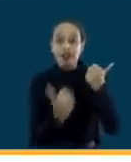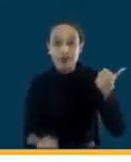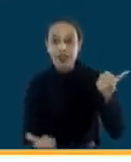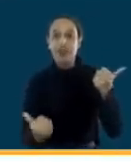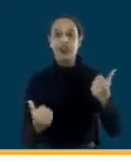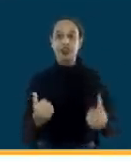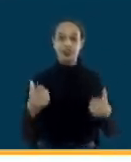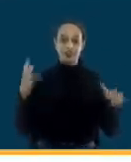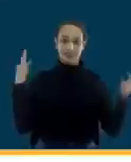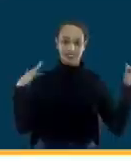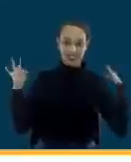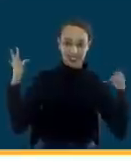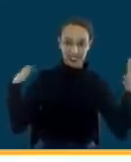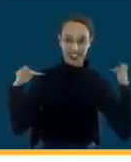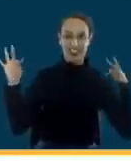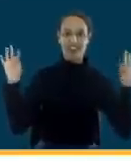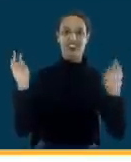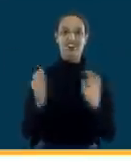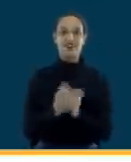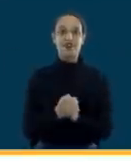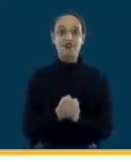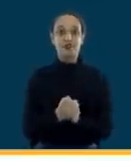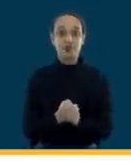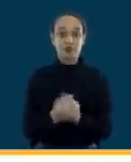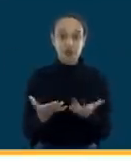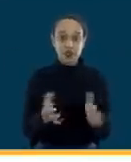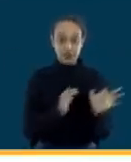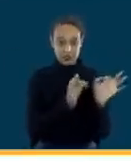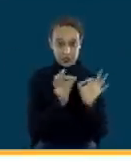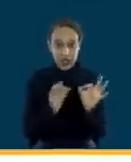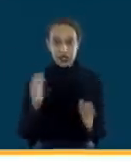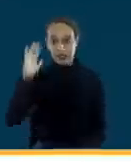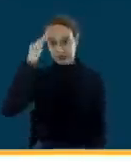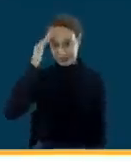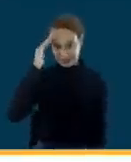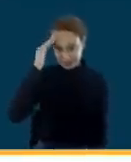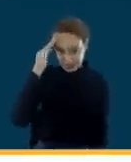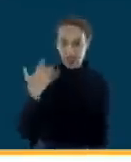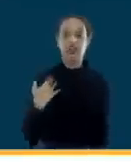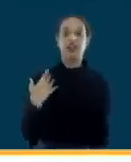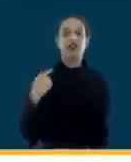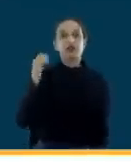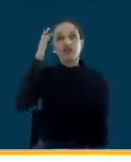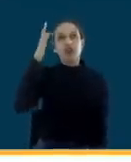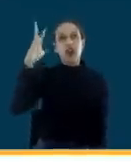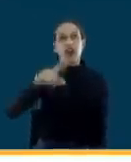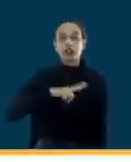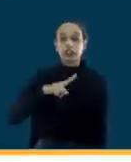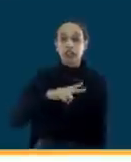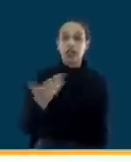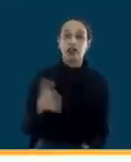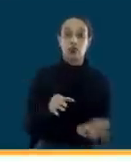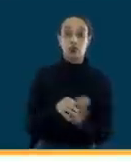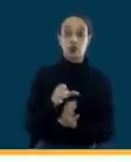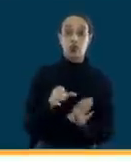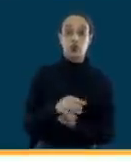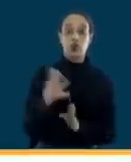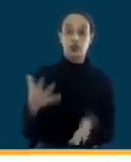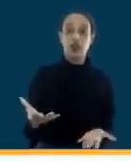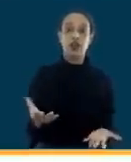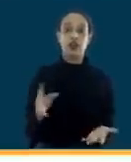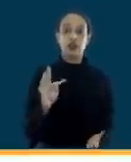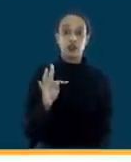que venha algum refinamento de entendimento subjetivo de uma recomendação do Tribunal de Contas da União,